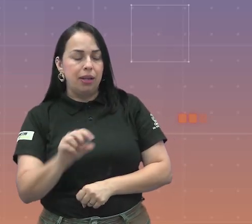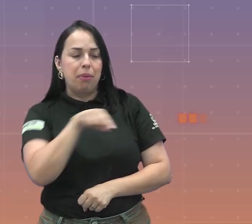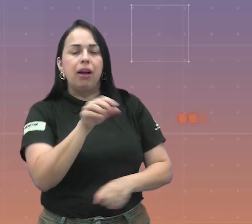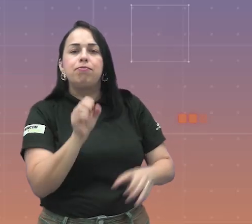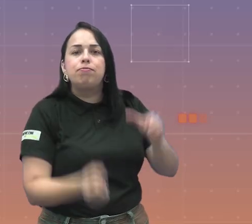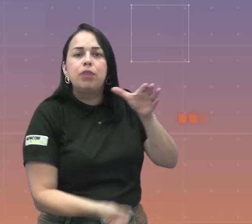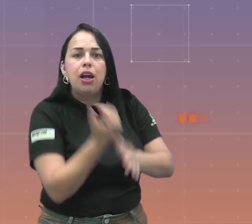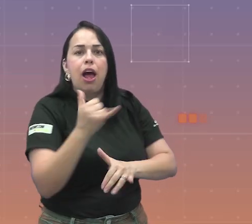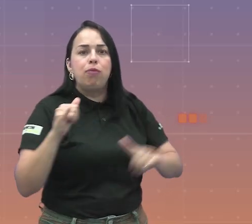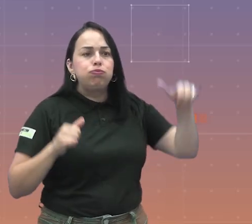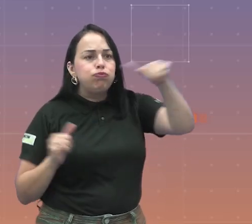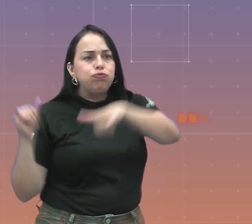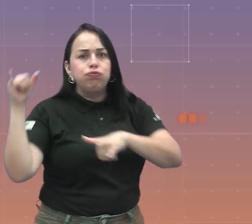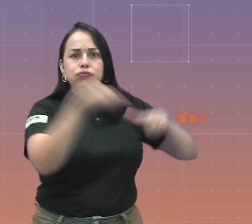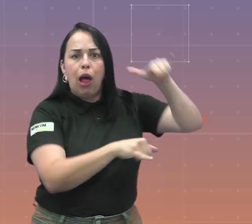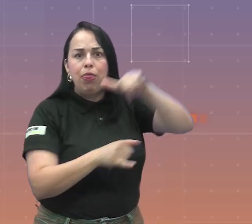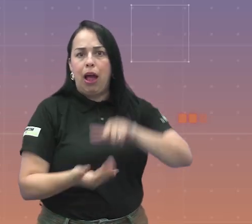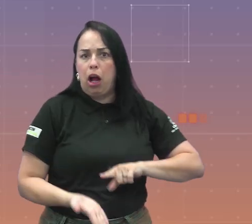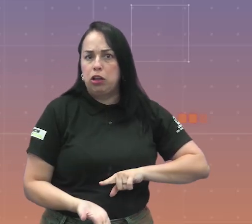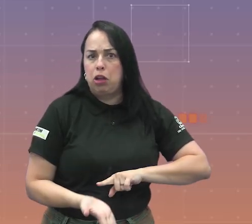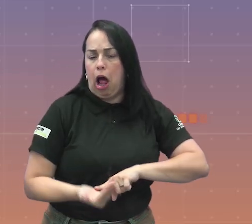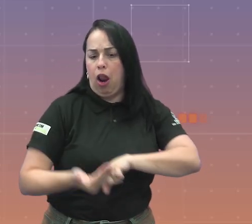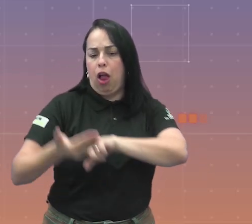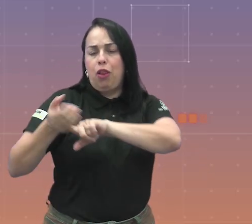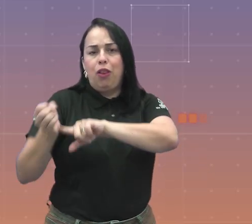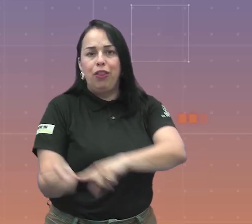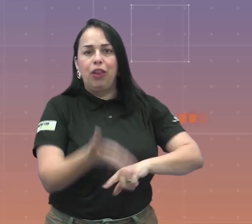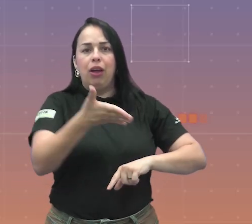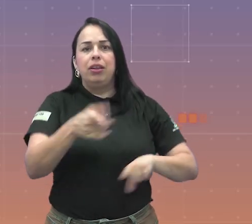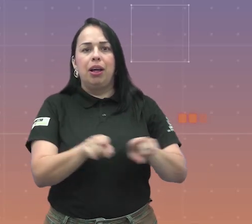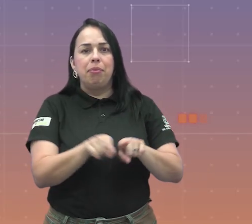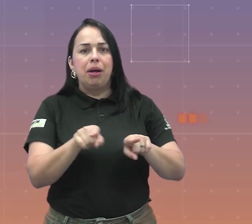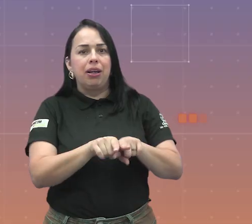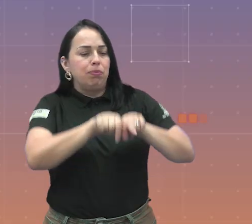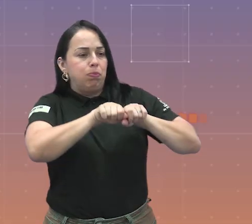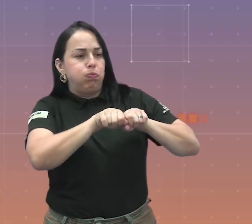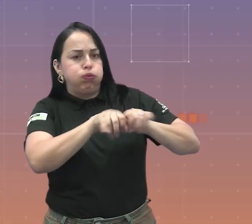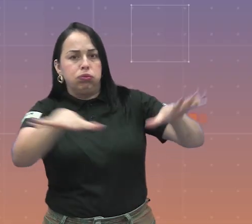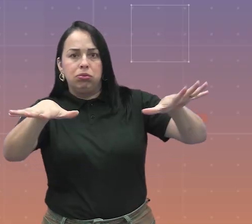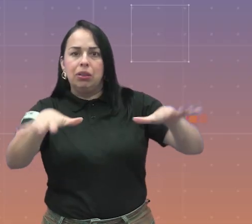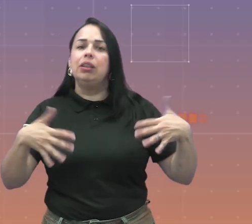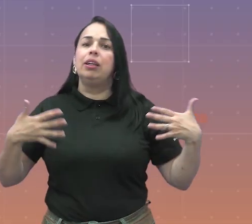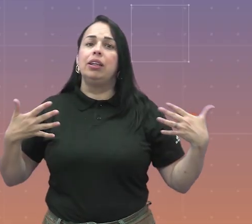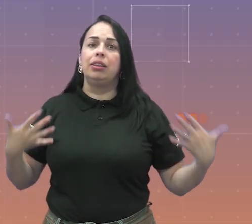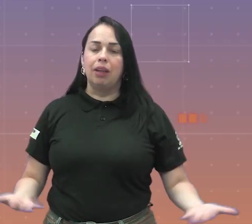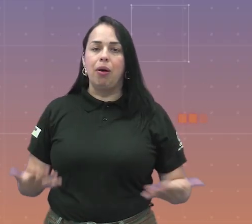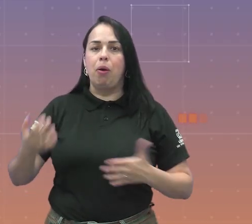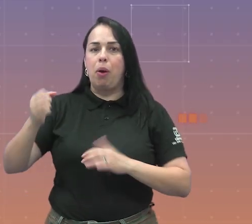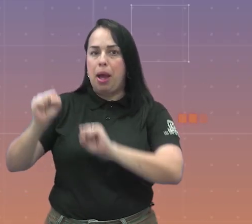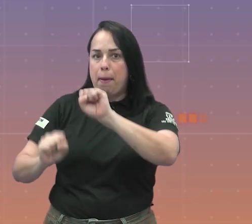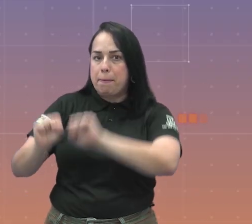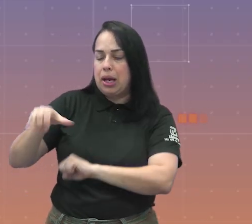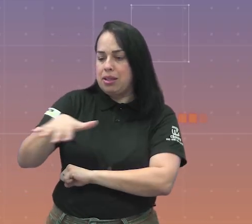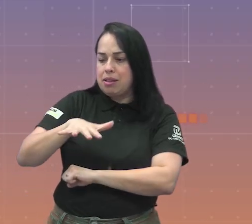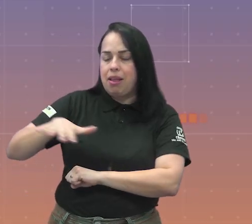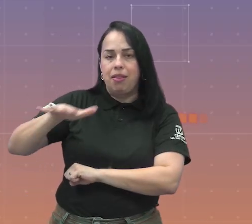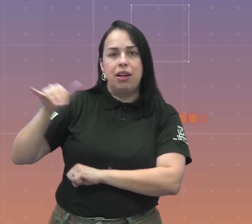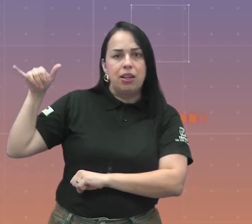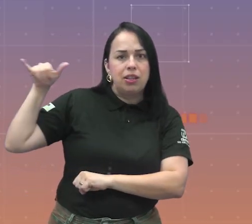estão a produção de novas aeronaves, desenvolvimento de novas tecnologias e a expansão do mercado